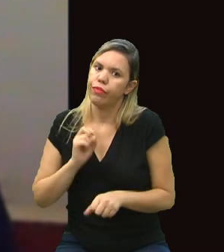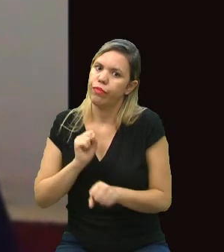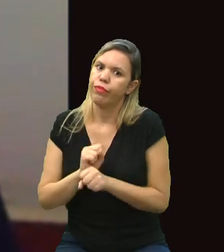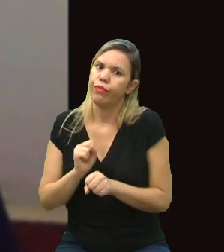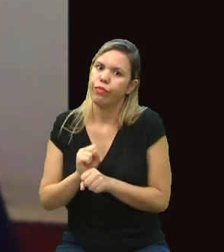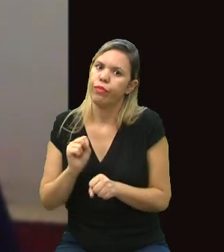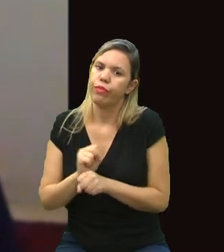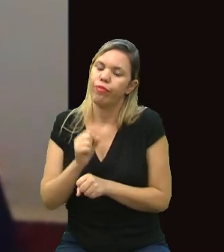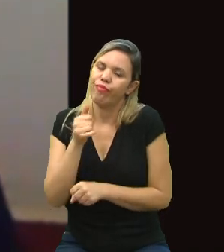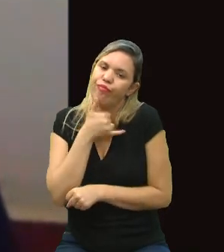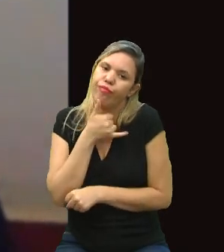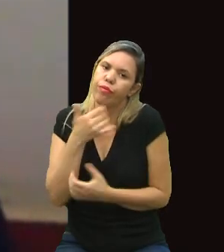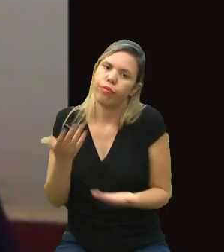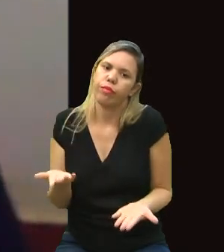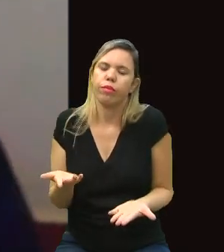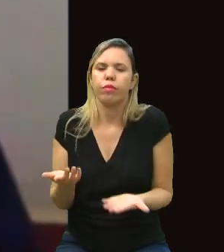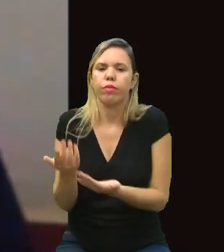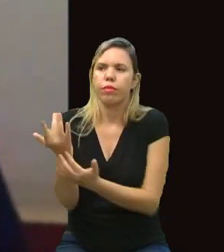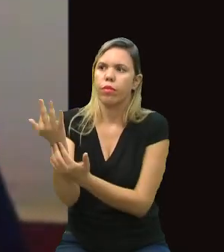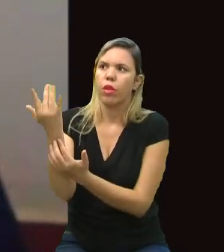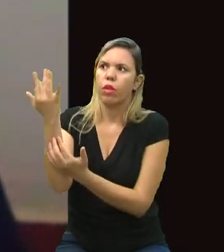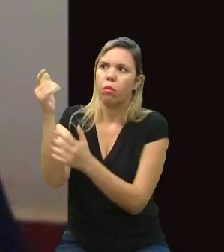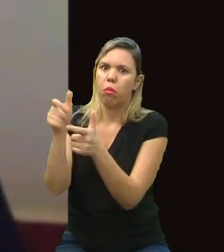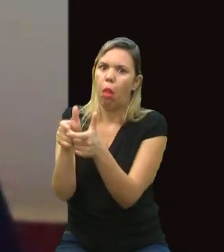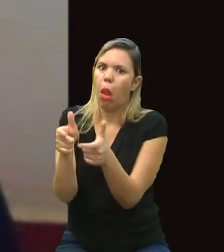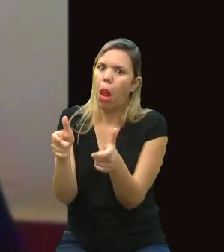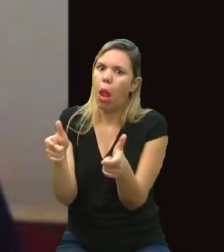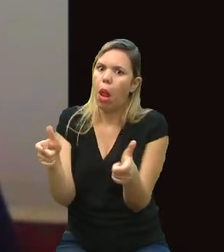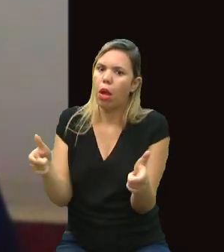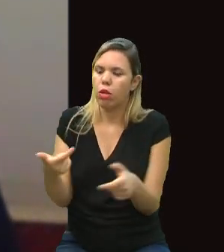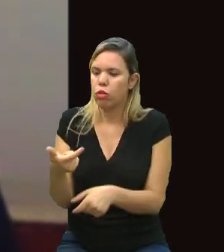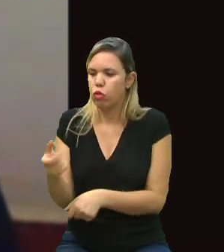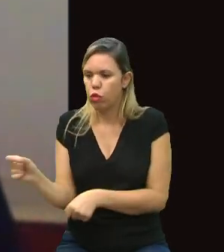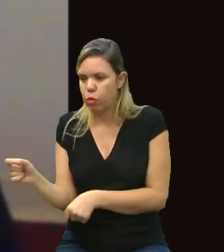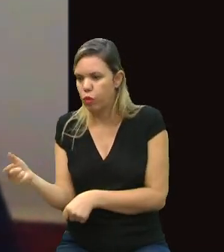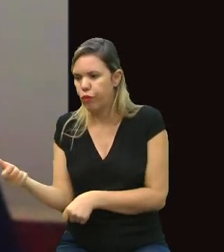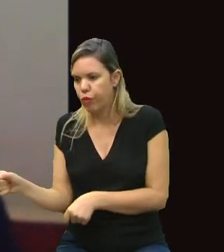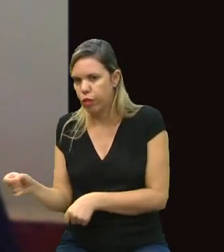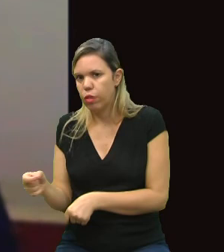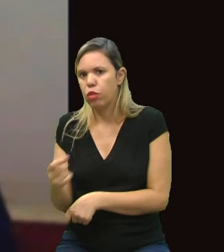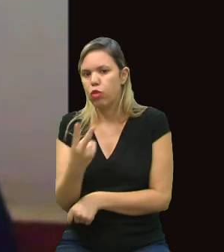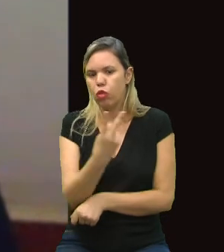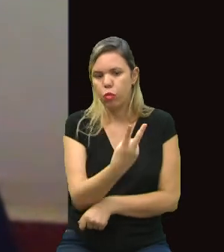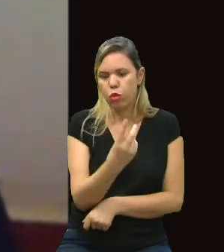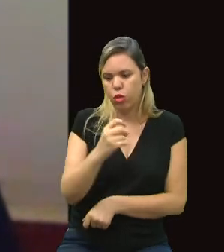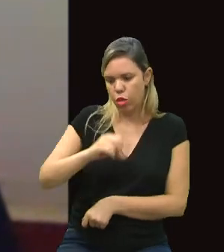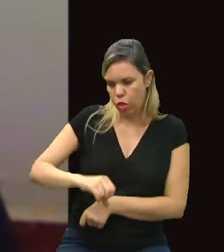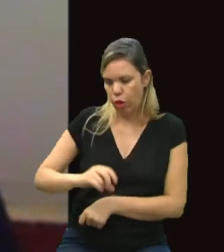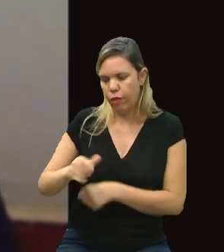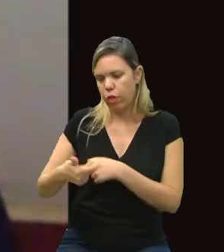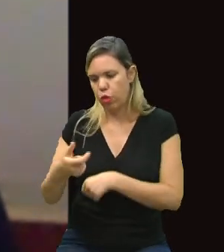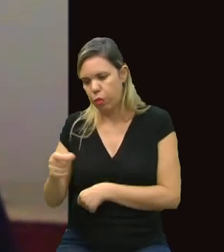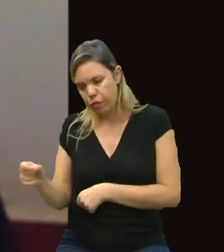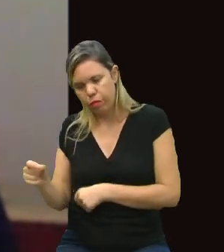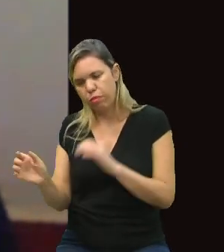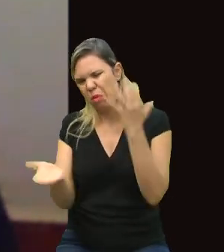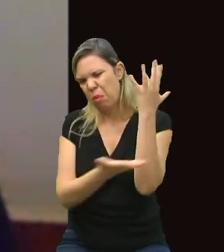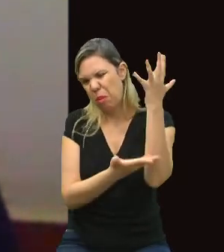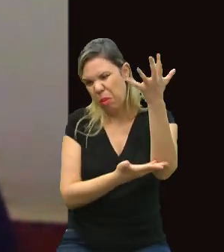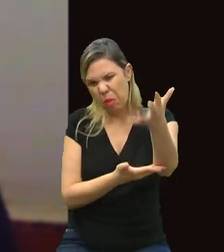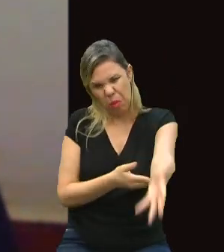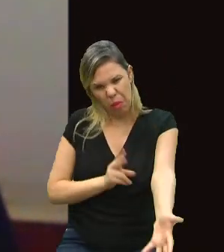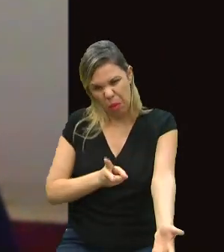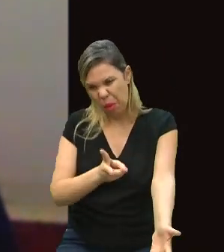de 2019 para 2020, porque o desmatamento ele não parou. Independente da pandemia,